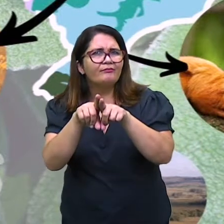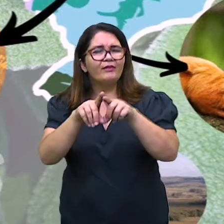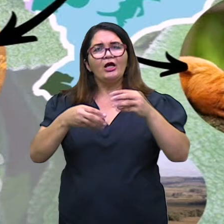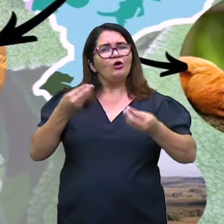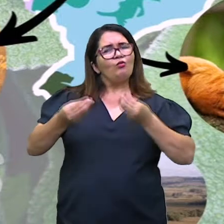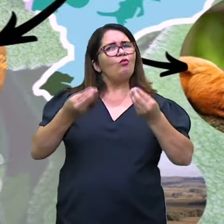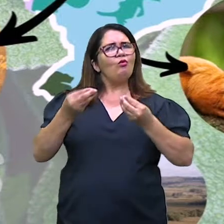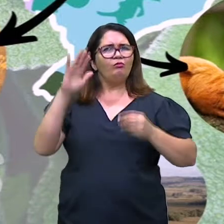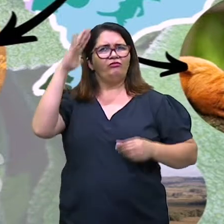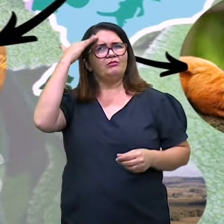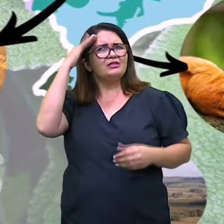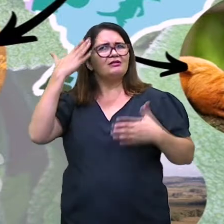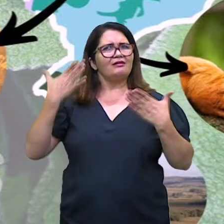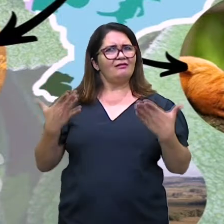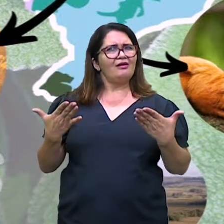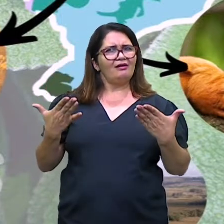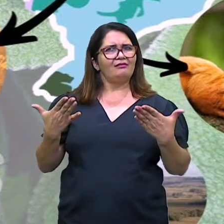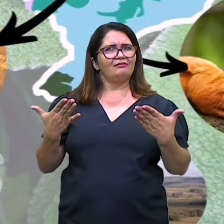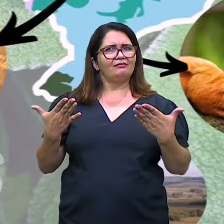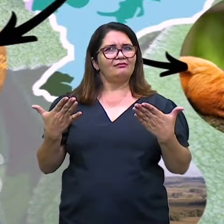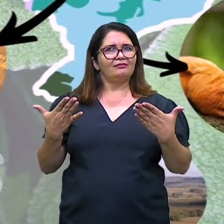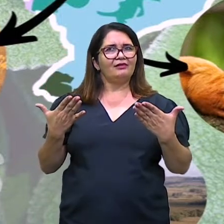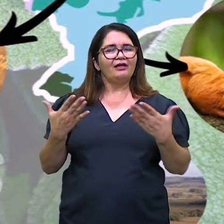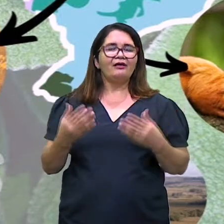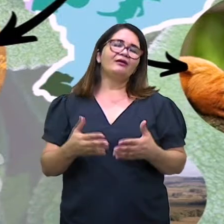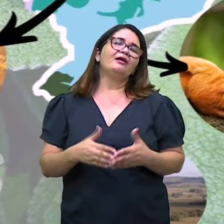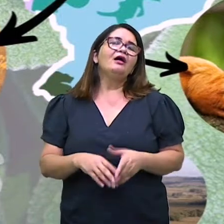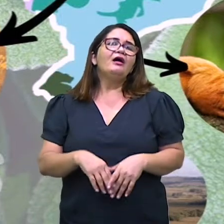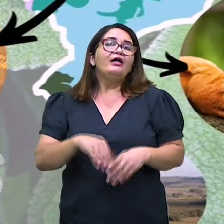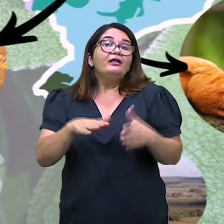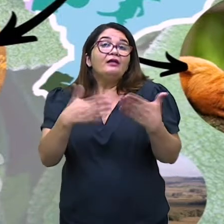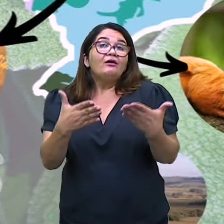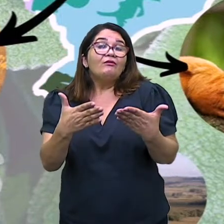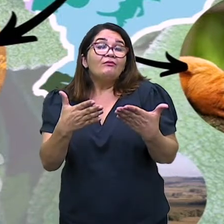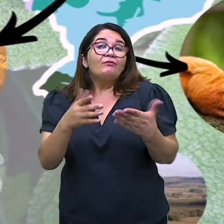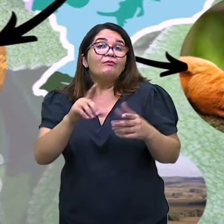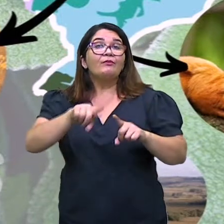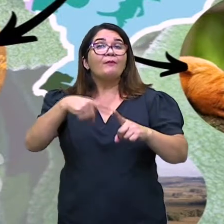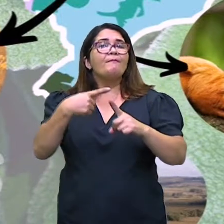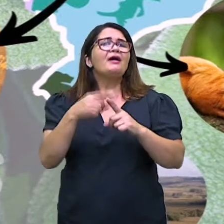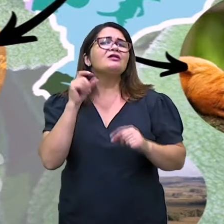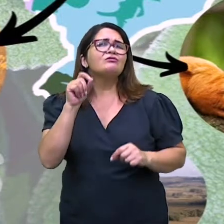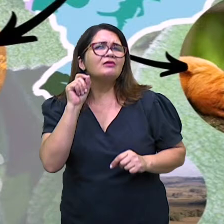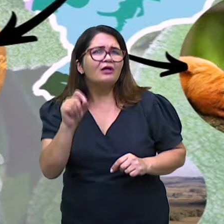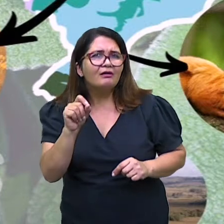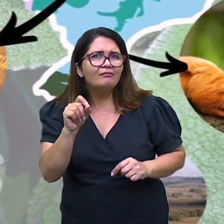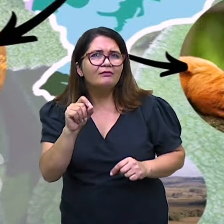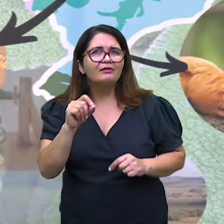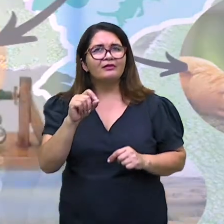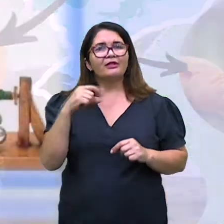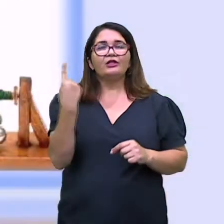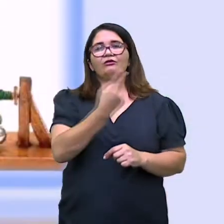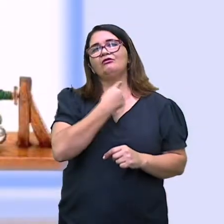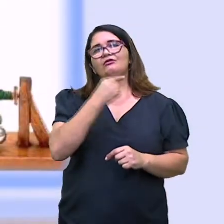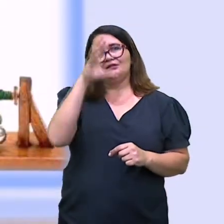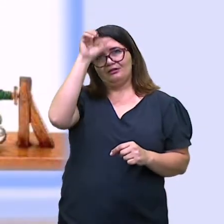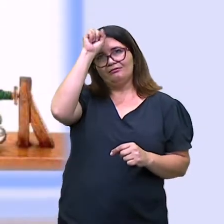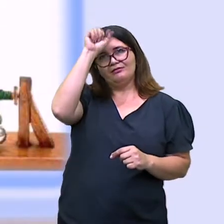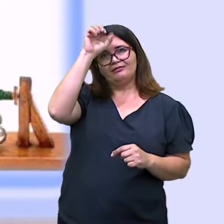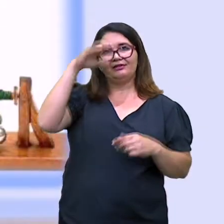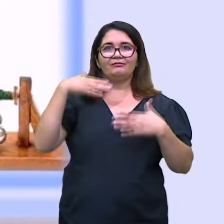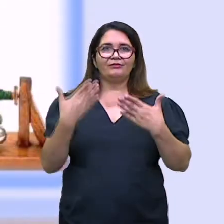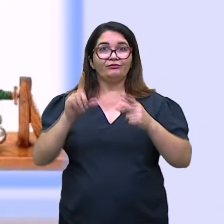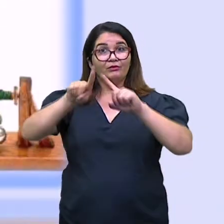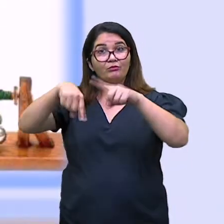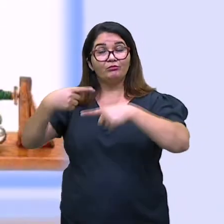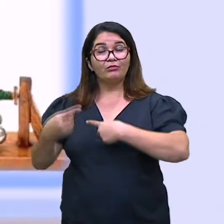vocês gostaram de estudar isto? O que mais a gente estudou? Vamos lá para o nosso próximo slide para a gente entender um pouco